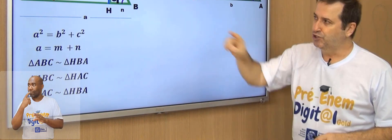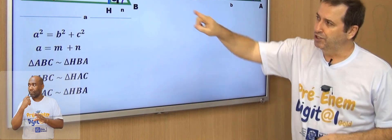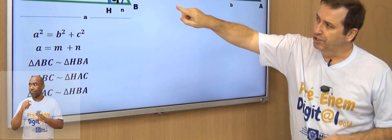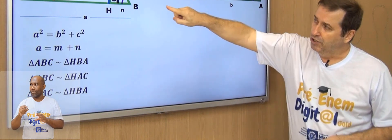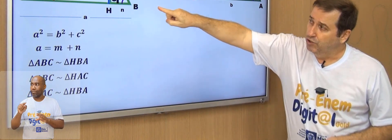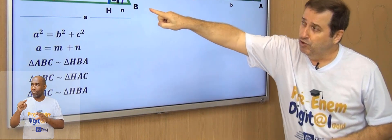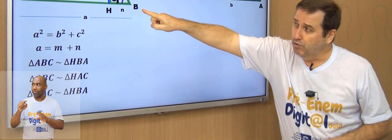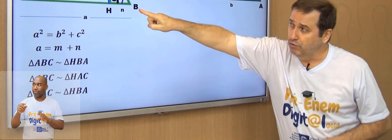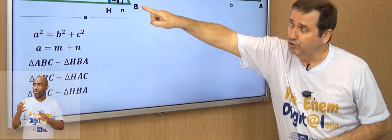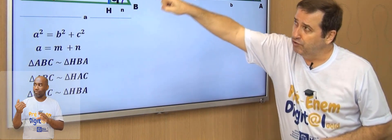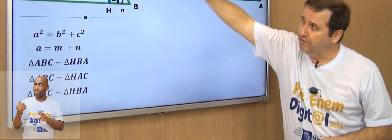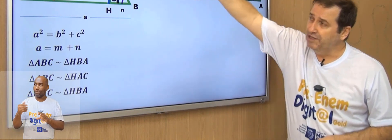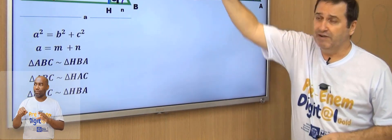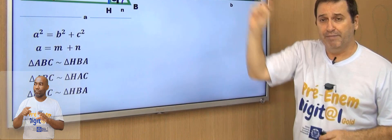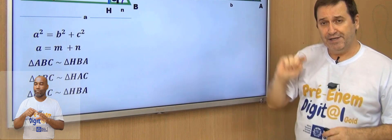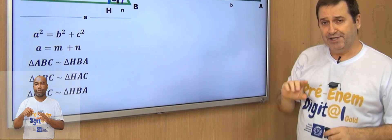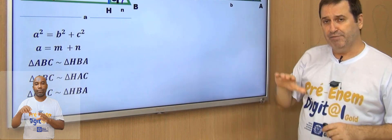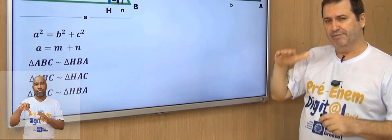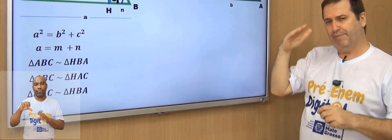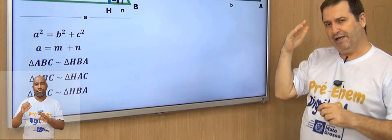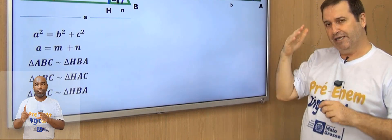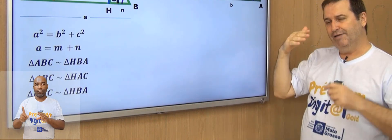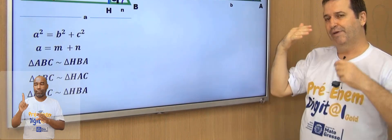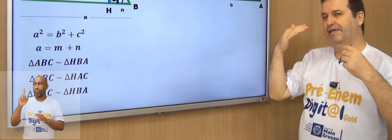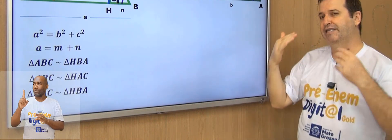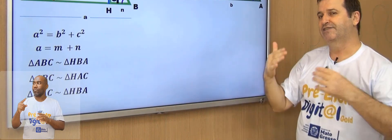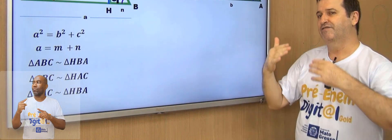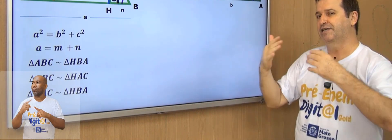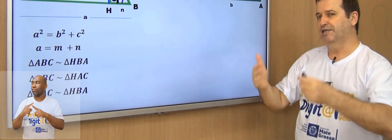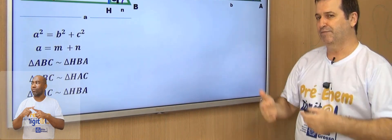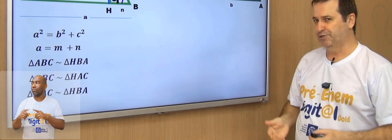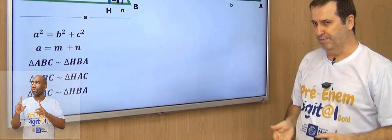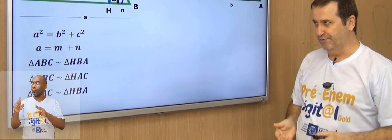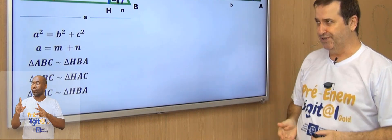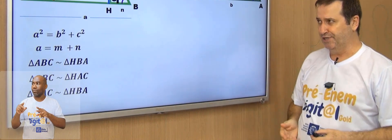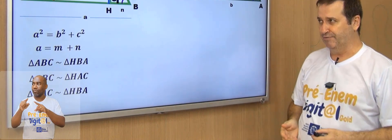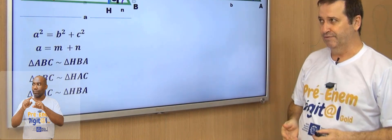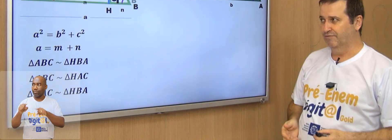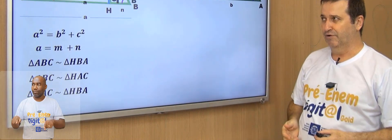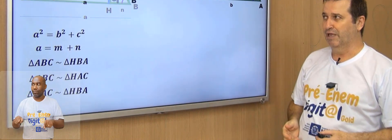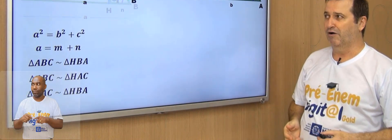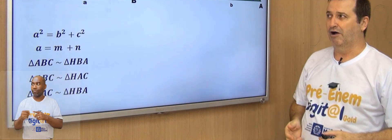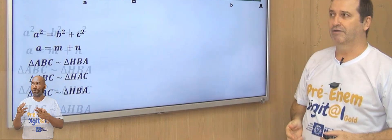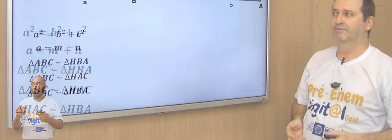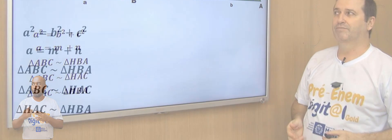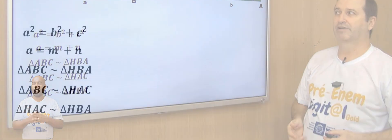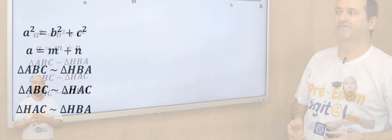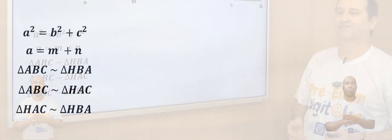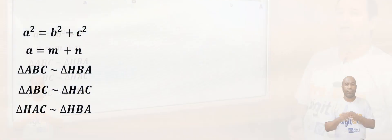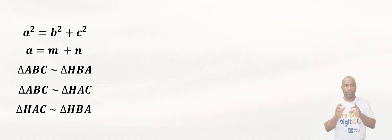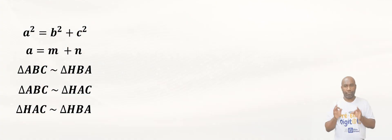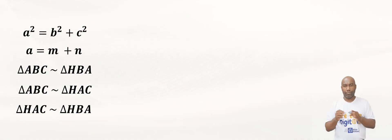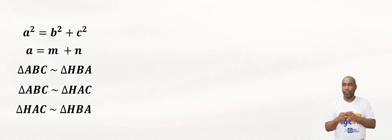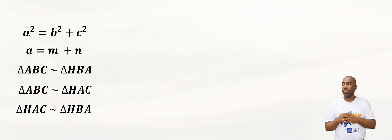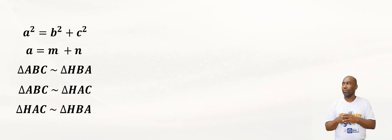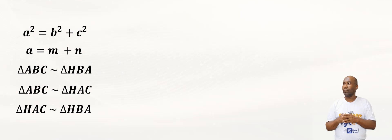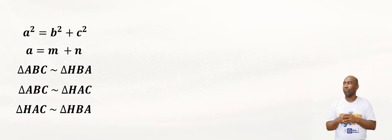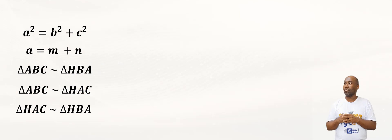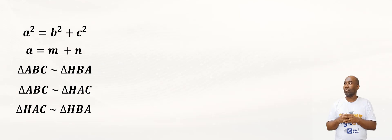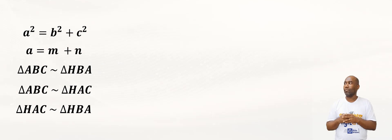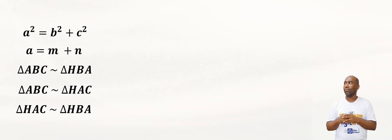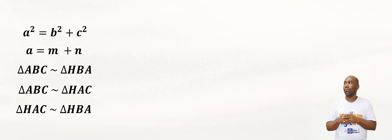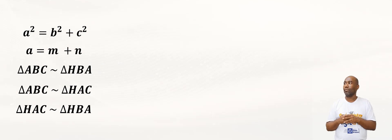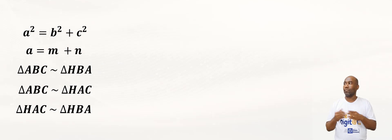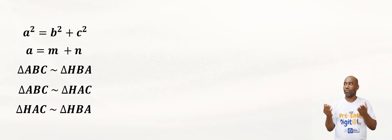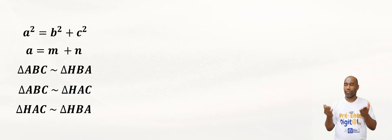vermelho vai vir aqui para pontinha e o ângulo de 90 vai lá para cima para que para que eles fiquem na mesma posição normal para você ó